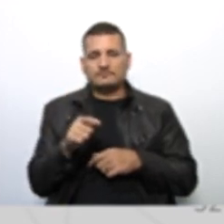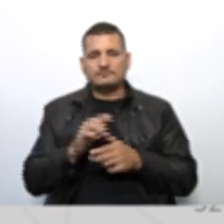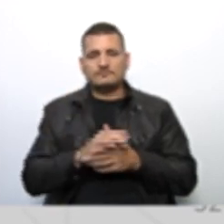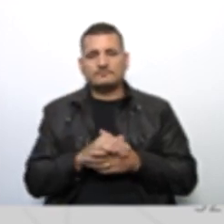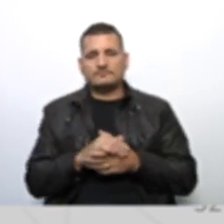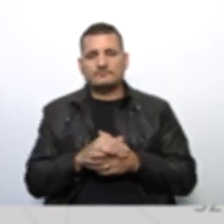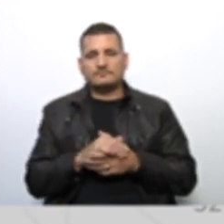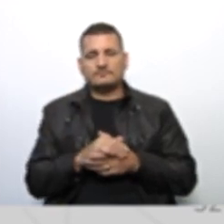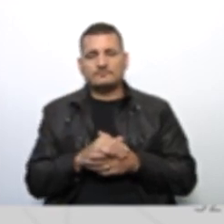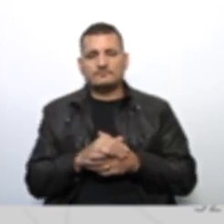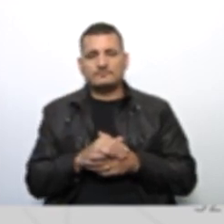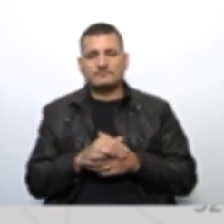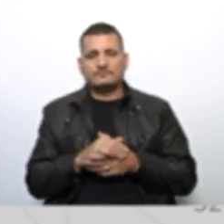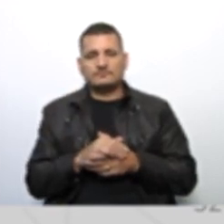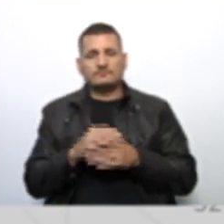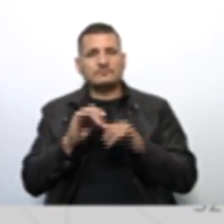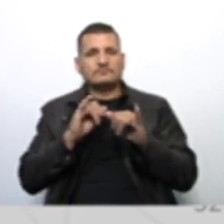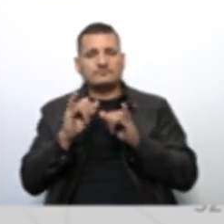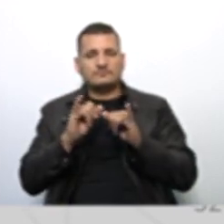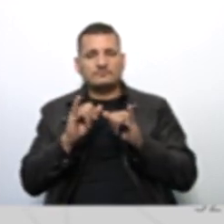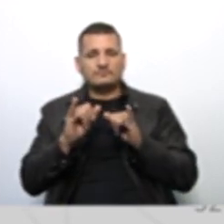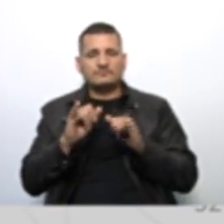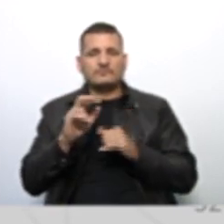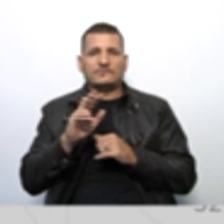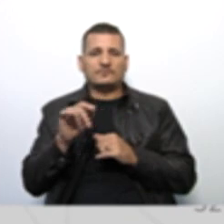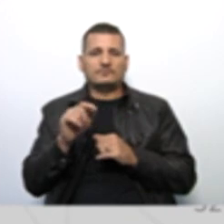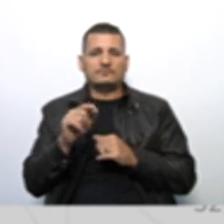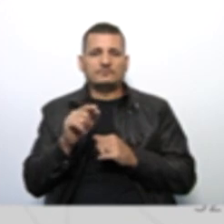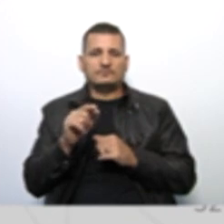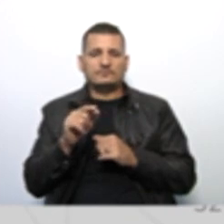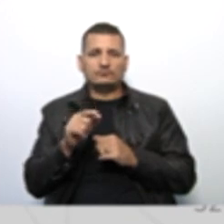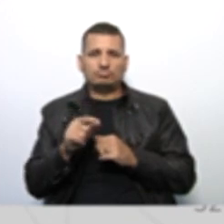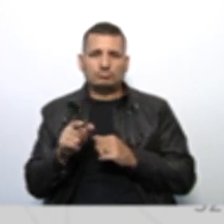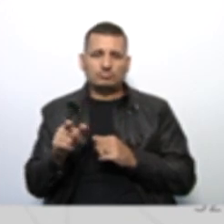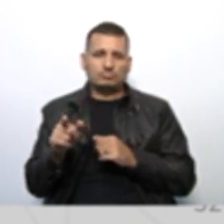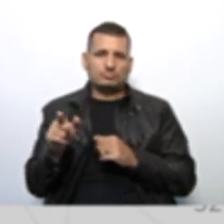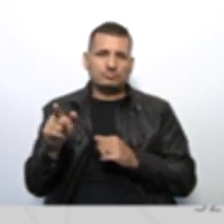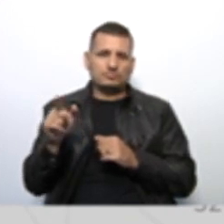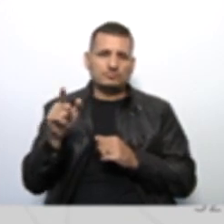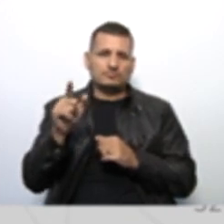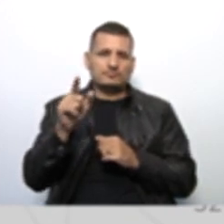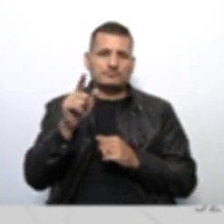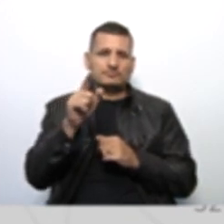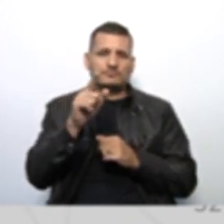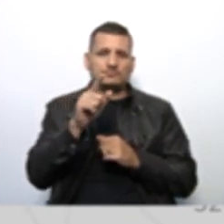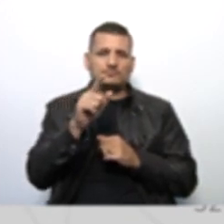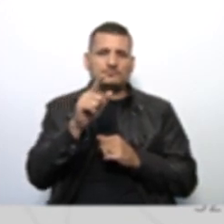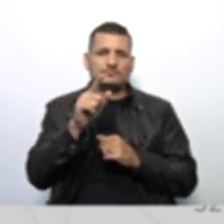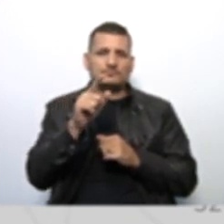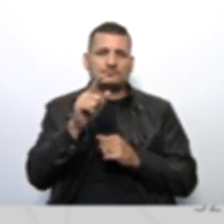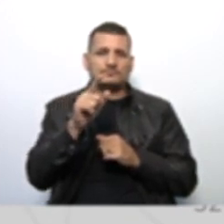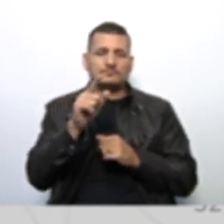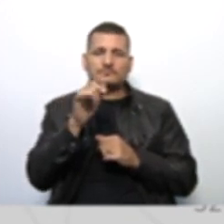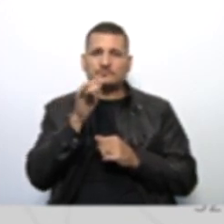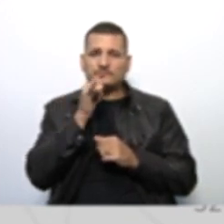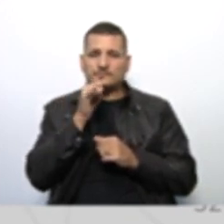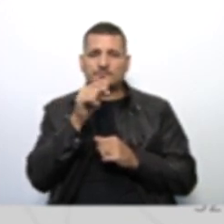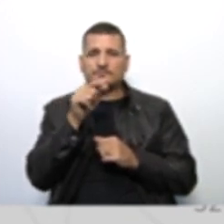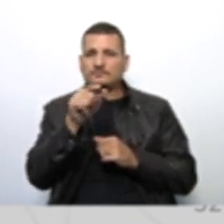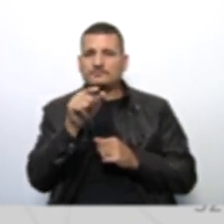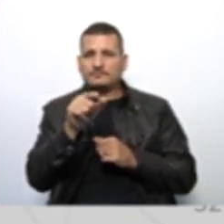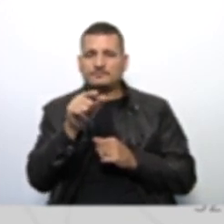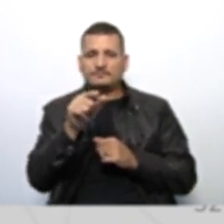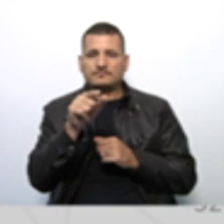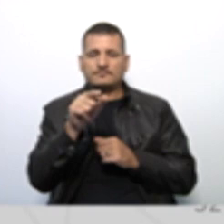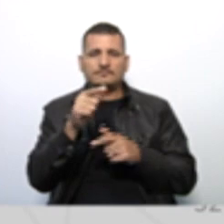seja, a informação ela vai circular em um único sentido. Se nós interrompermos aqui essa